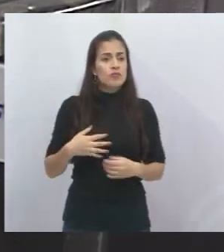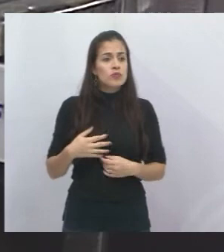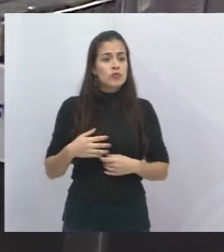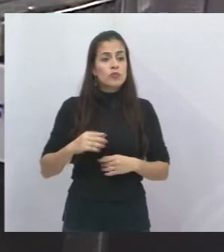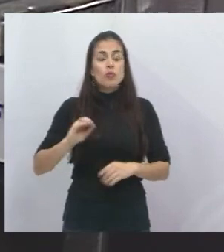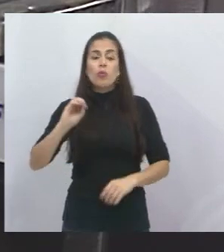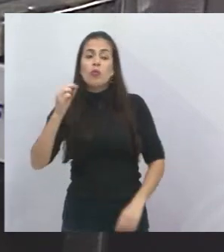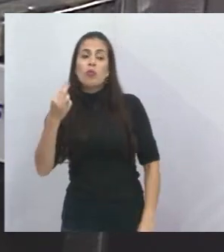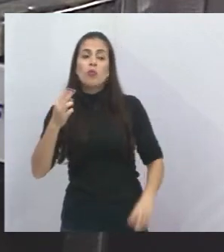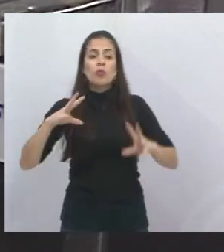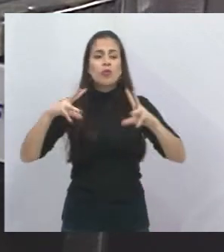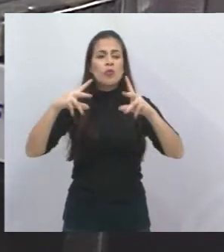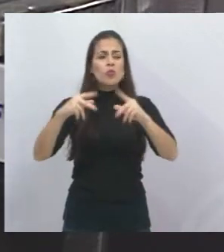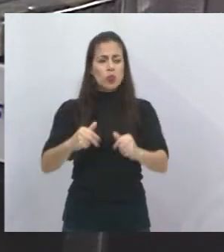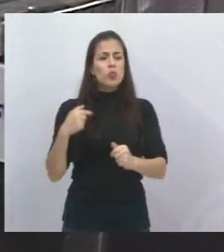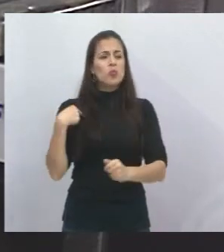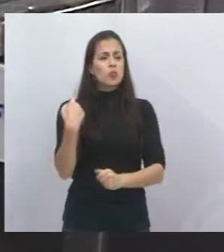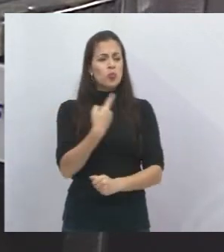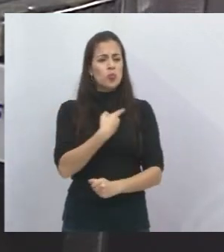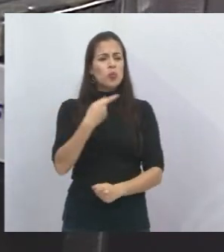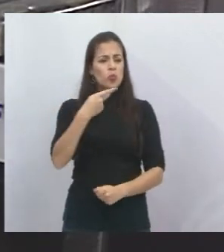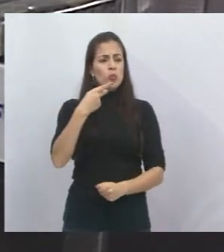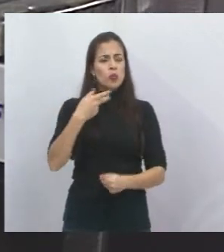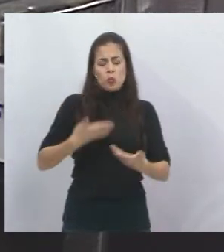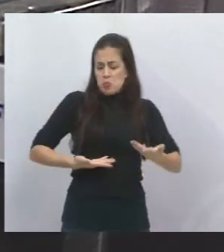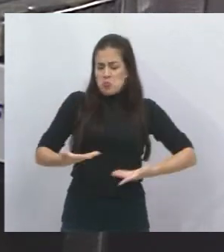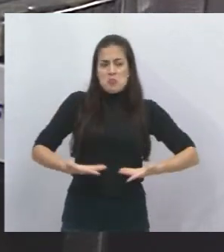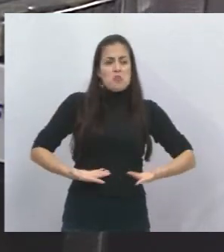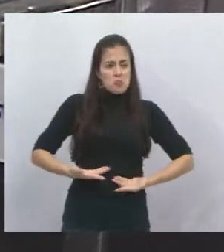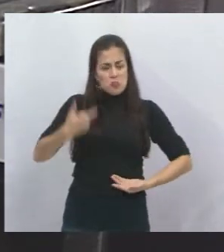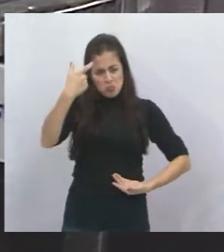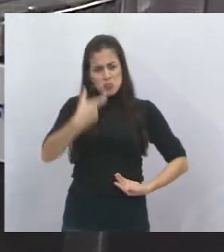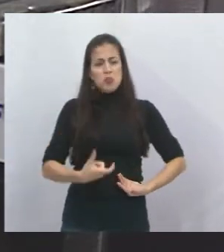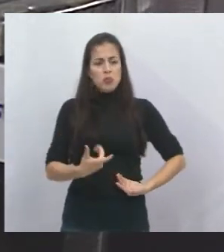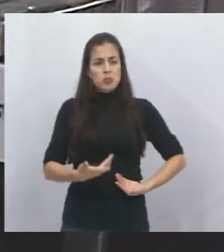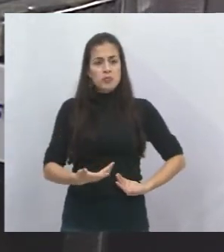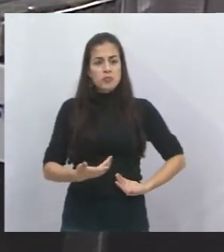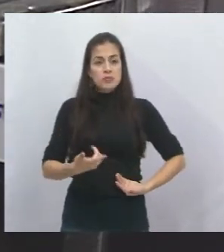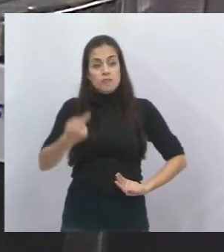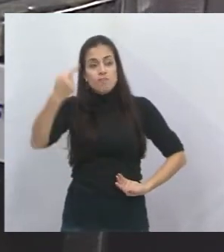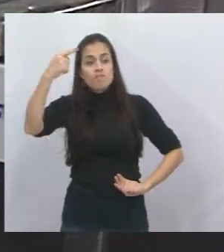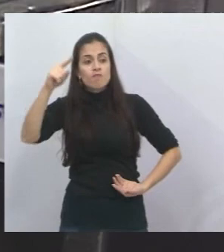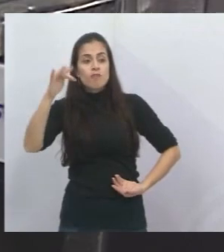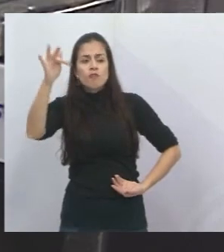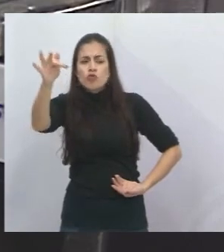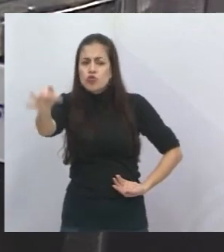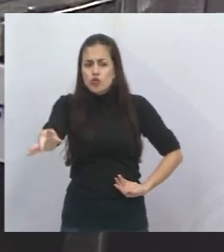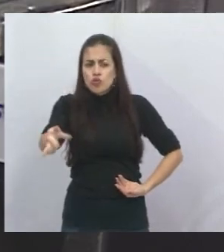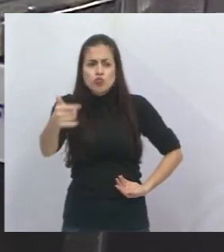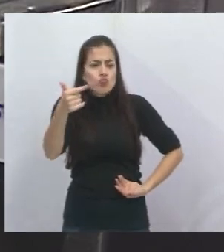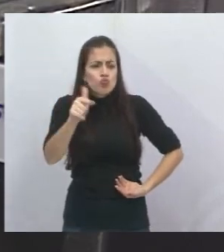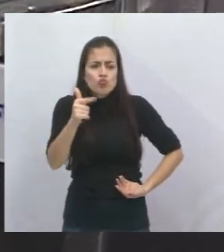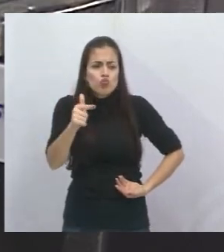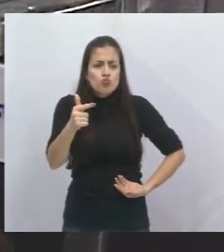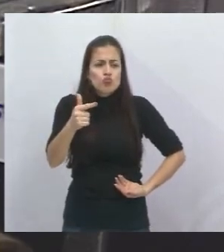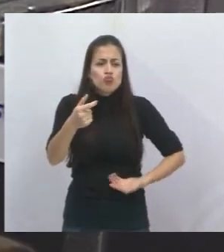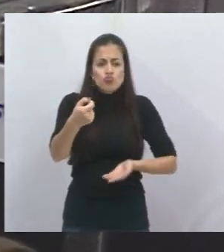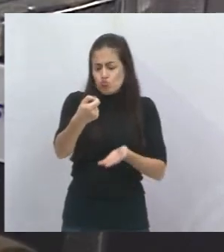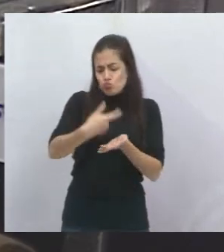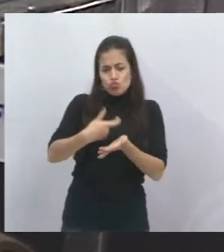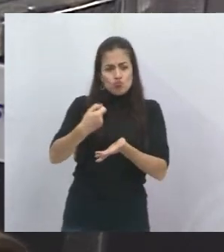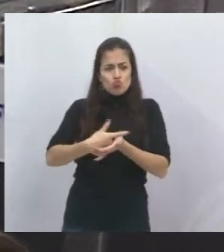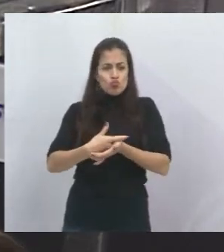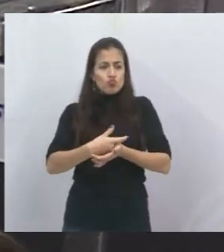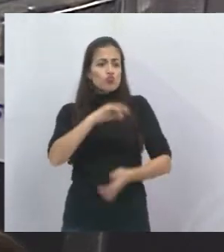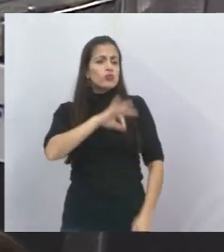servidor, teríamos um sério risco, aposentados e pensionistas, de lá na frente não ter dinheiro para poder pagar as